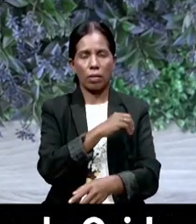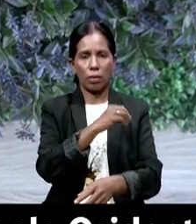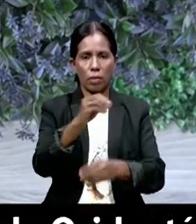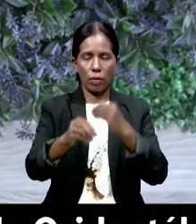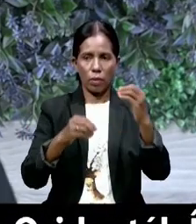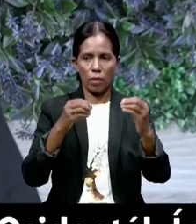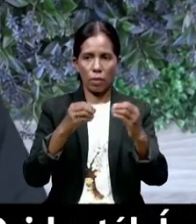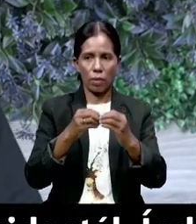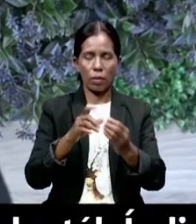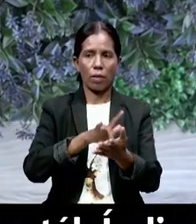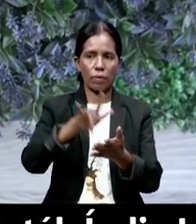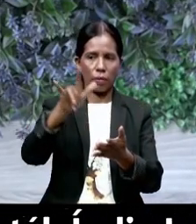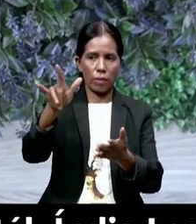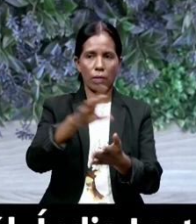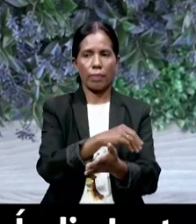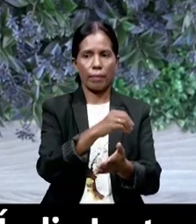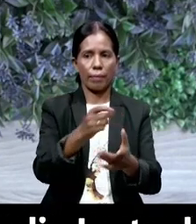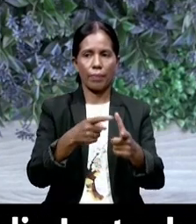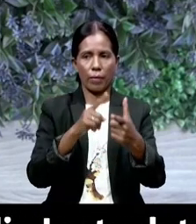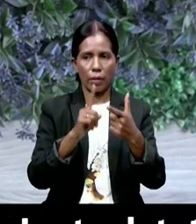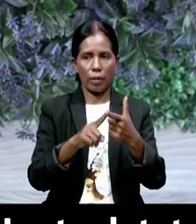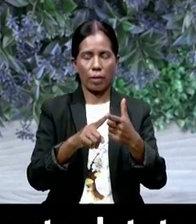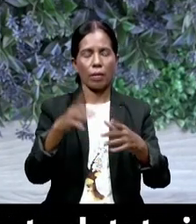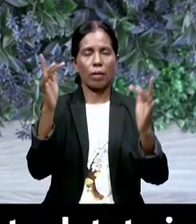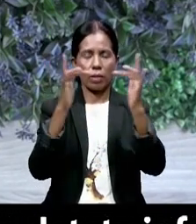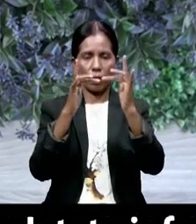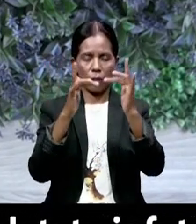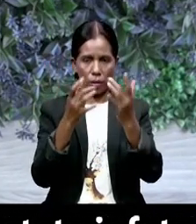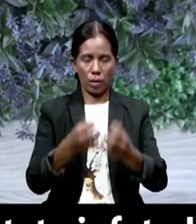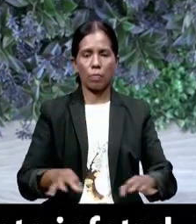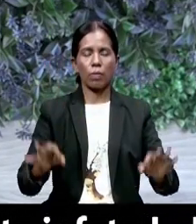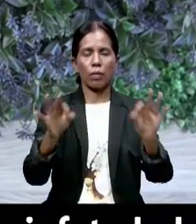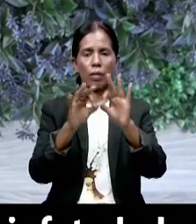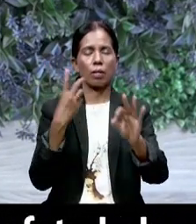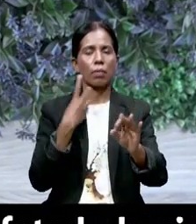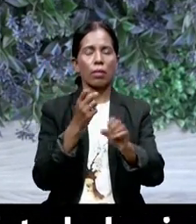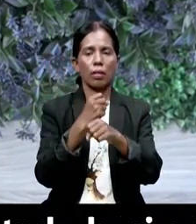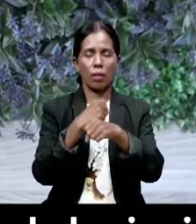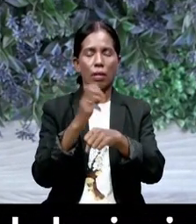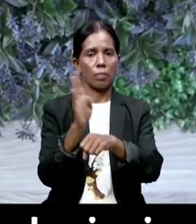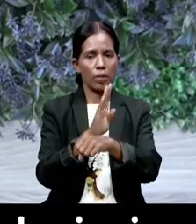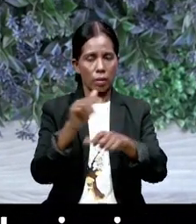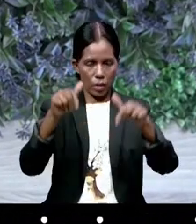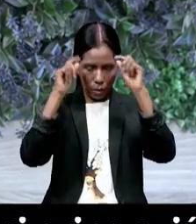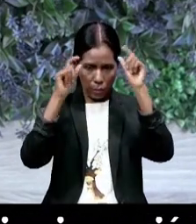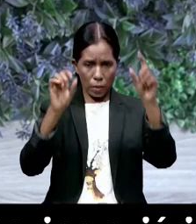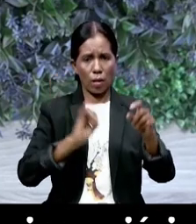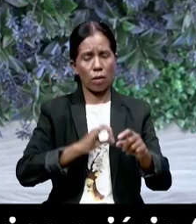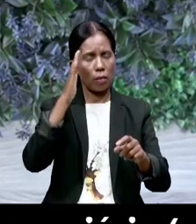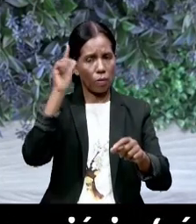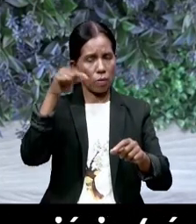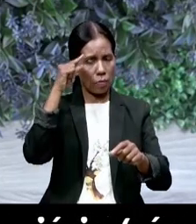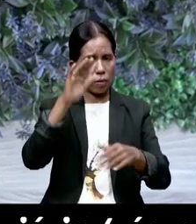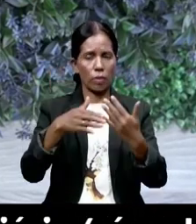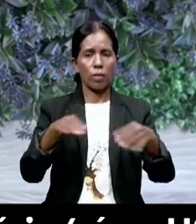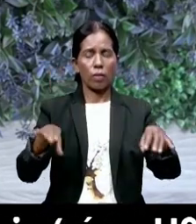se liga com avião, na internet. É importante vai estar falando o negócio de Timor. E não é o governo que se for se tomar conta, e não é